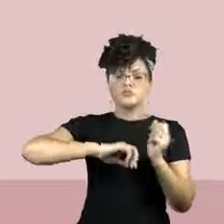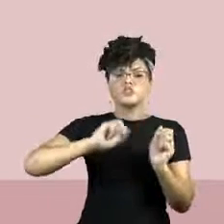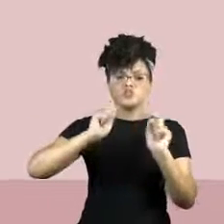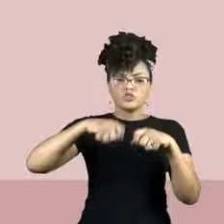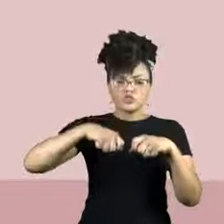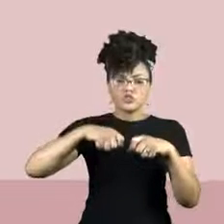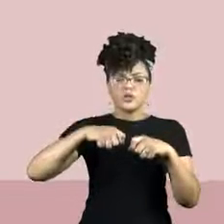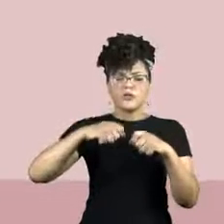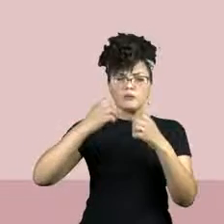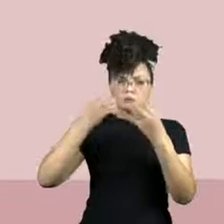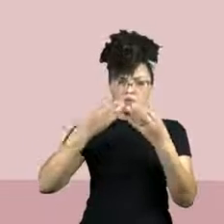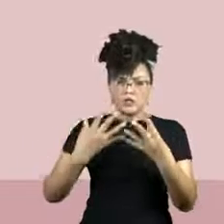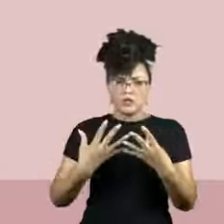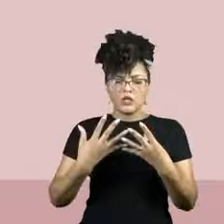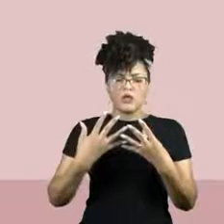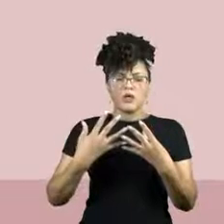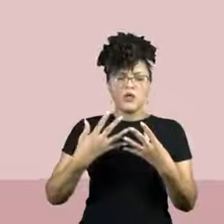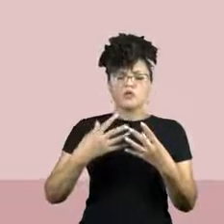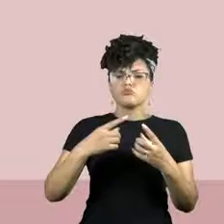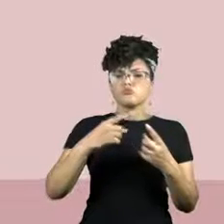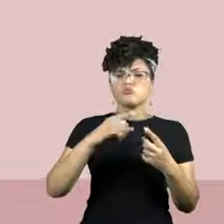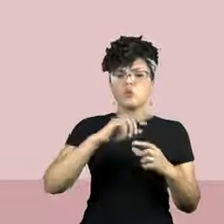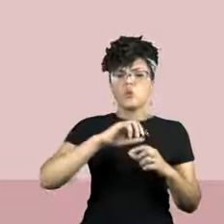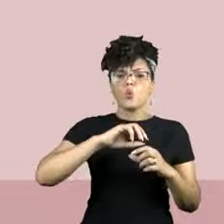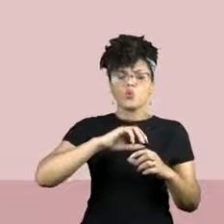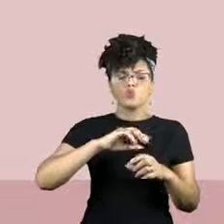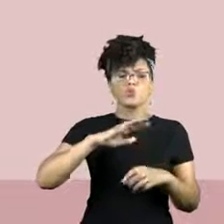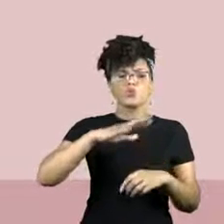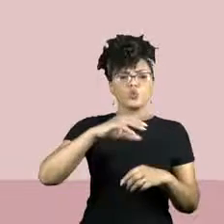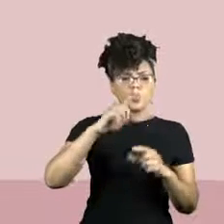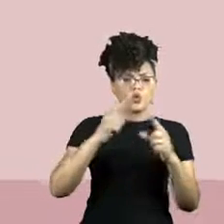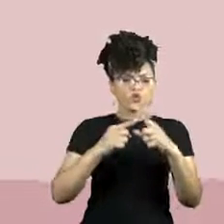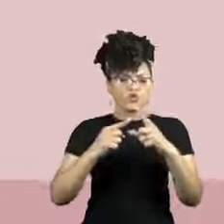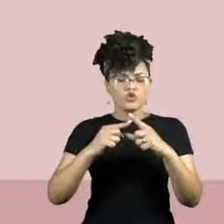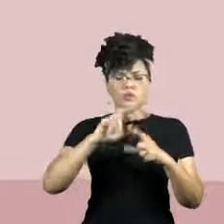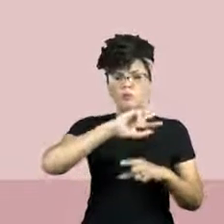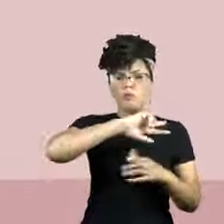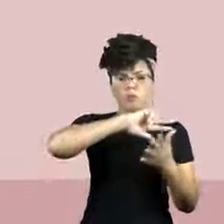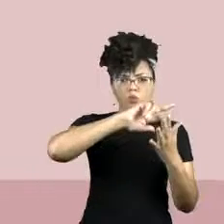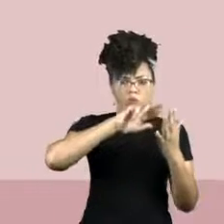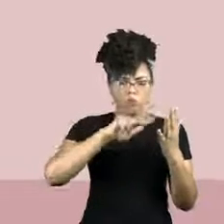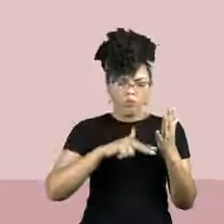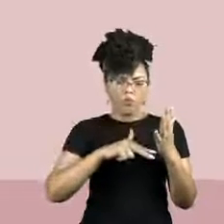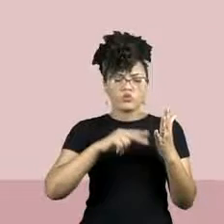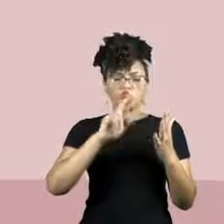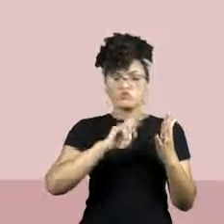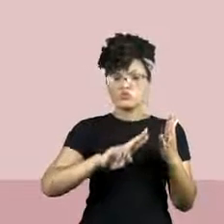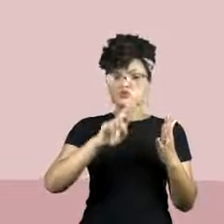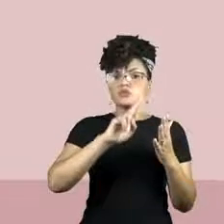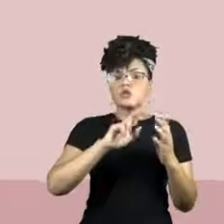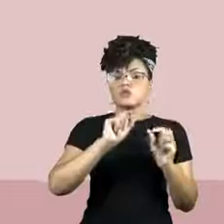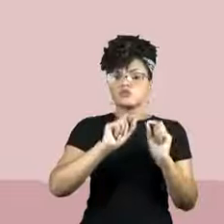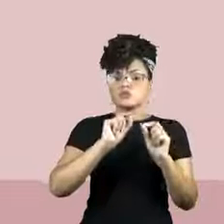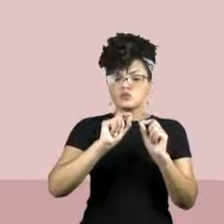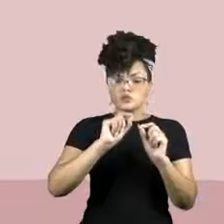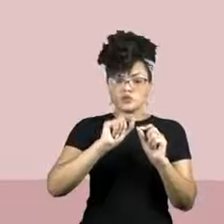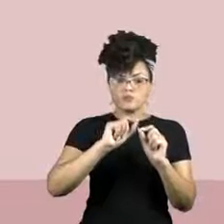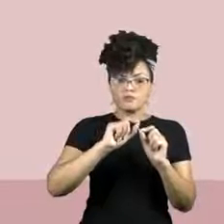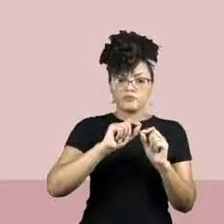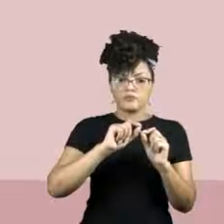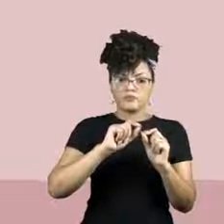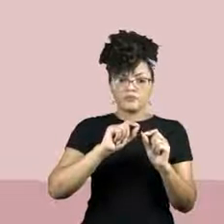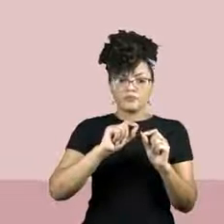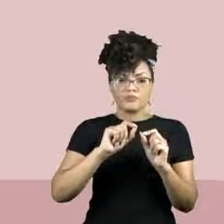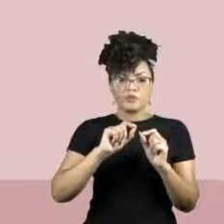pontuado e também em outros diversos modelos constitutivos que a gente chama, mas também muito utilizado pelo modelo de Mohr-Coulomb.